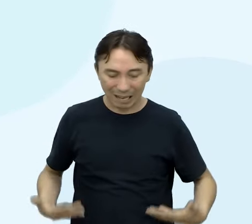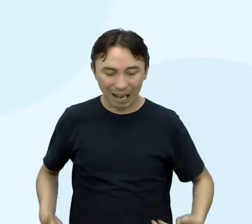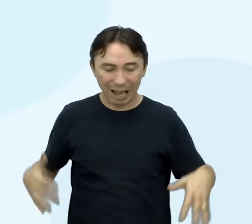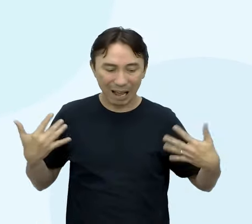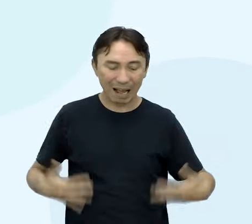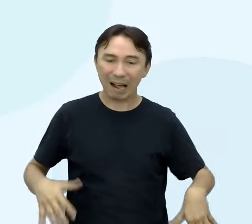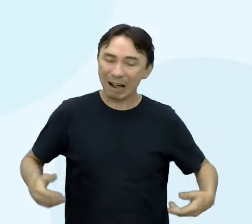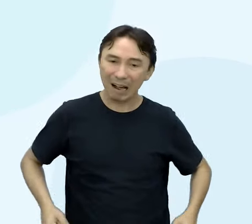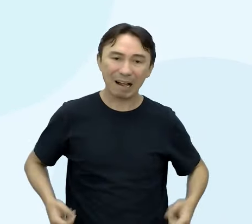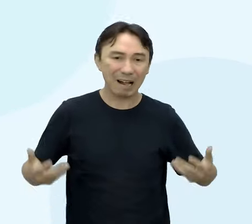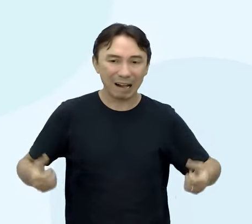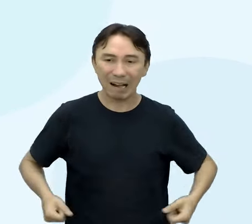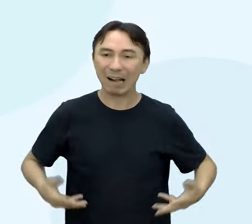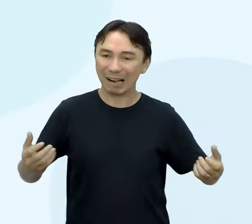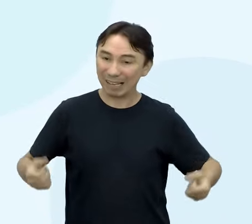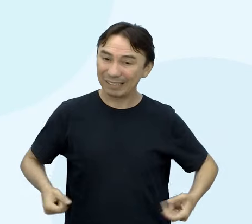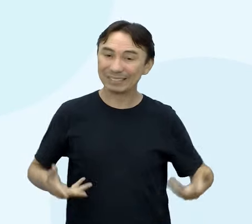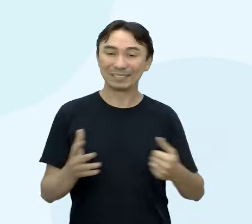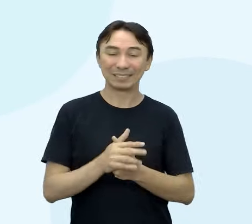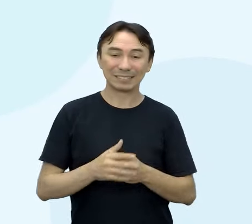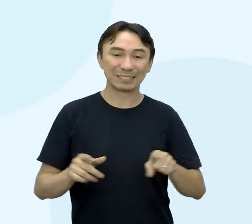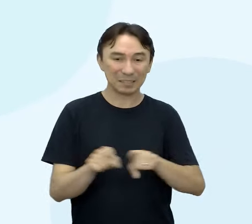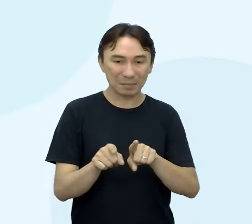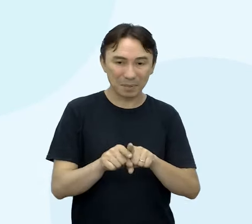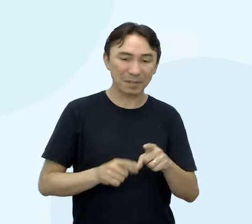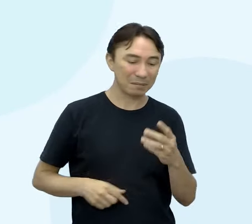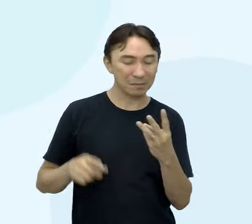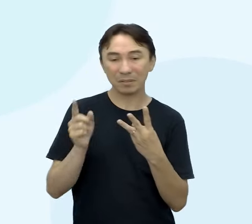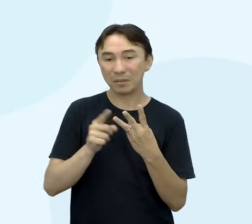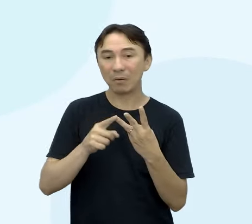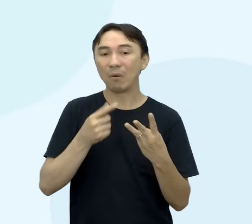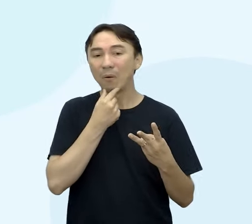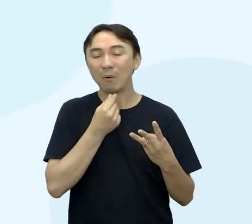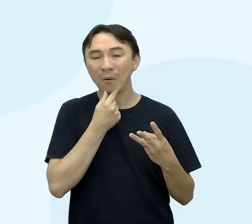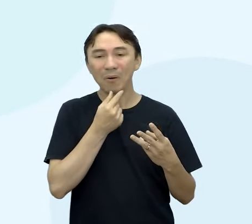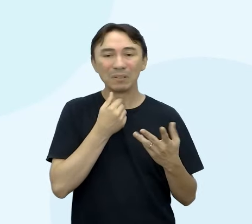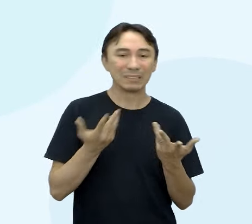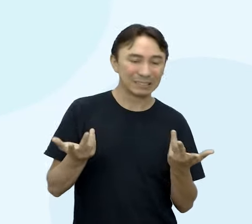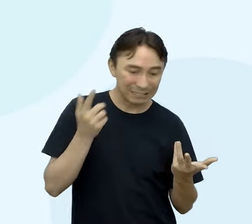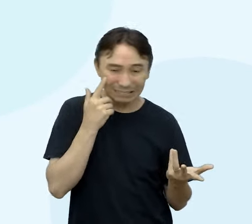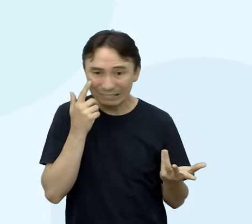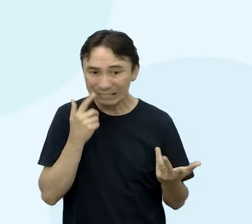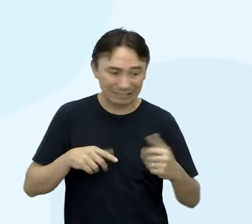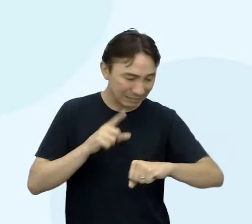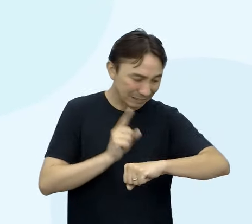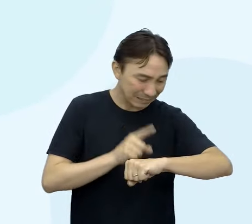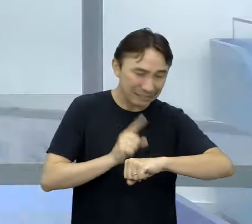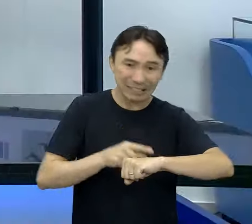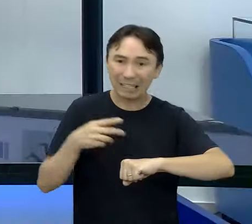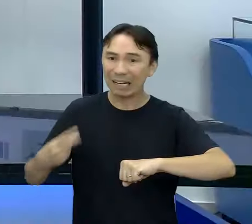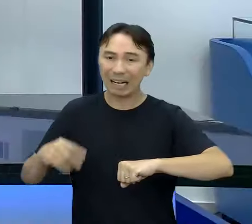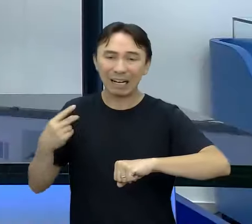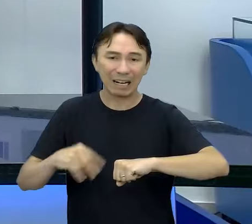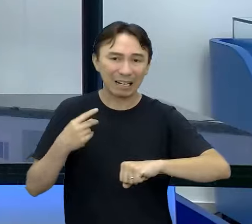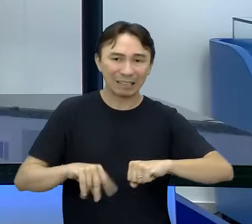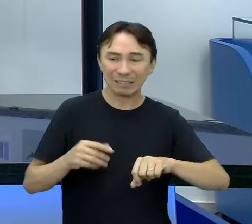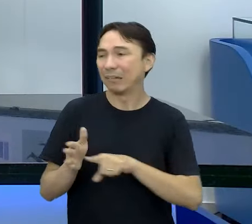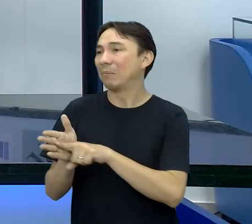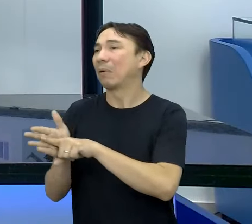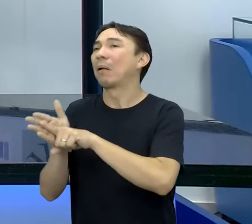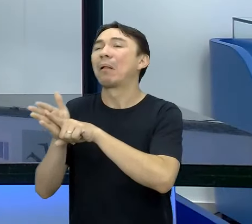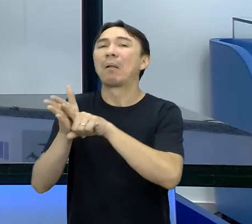outro rapaz aqui, todo atarefado também, correndo atrás do prejuízo, tentando pensar como eu vou fazer essa pesquisa com todo mundo.